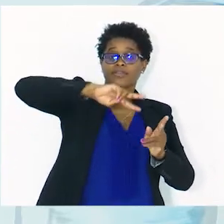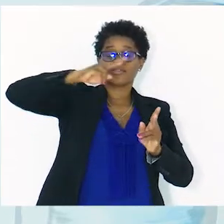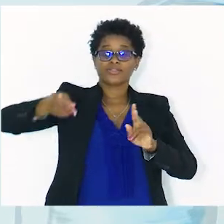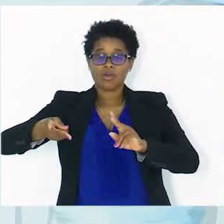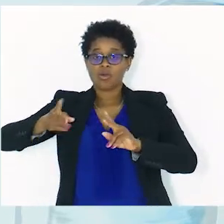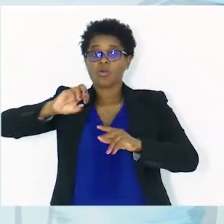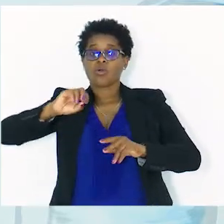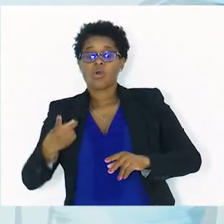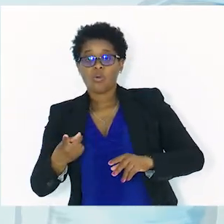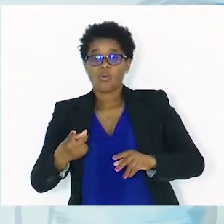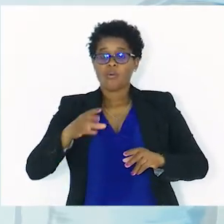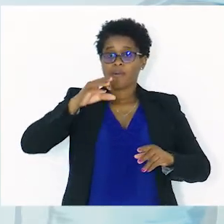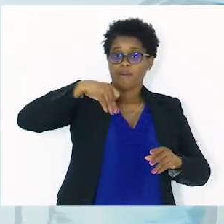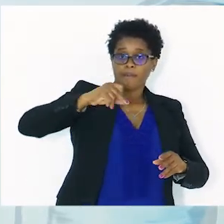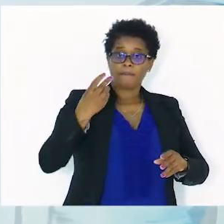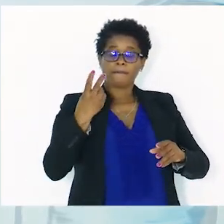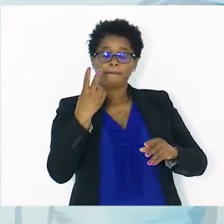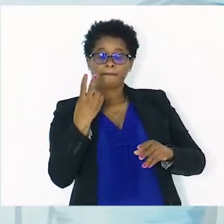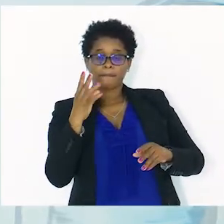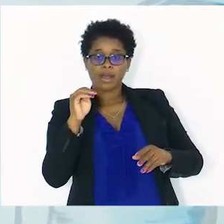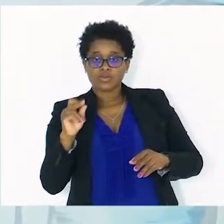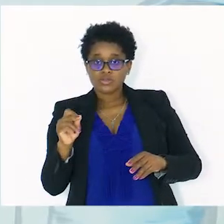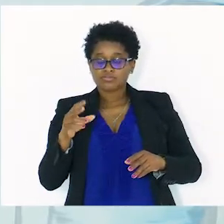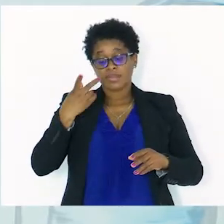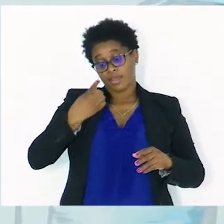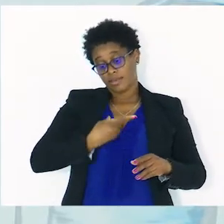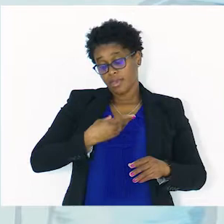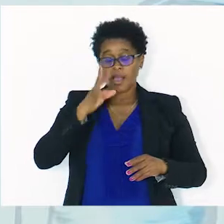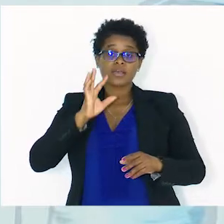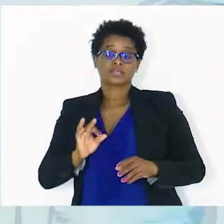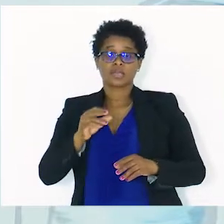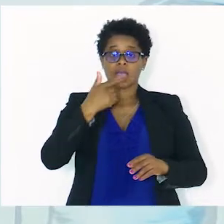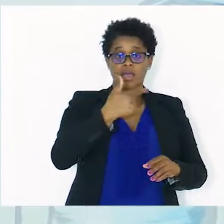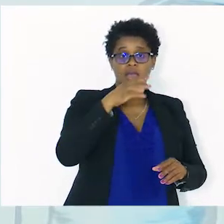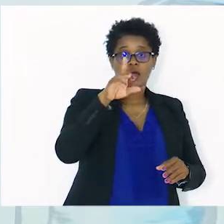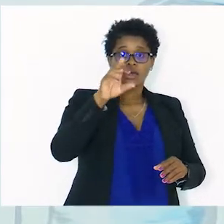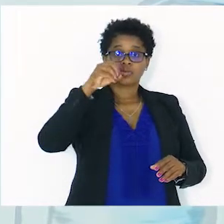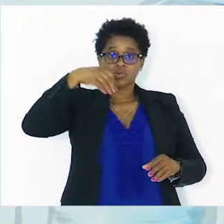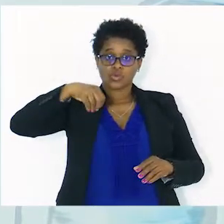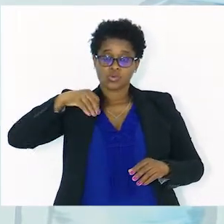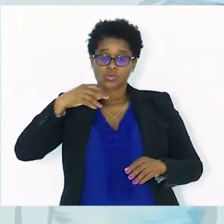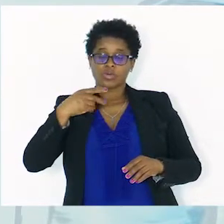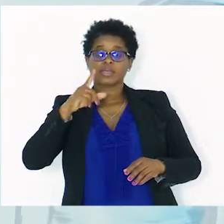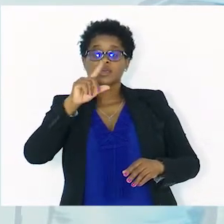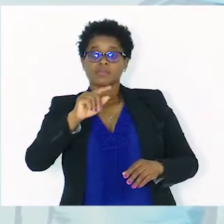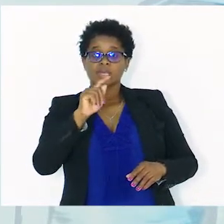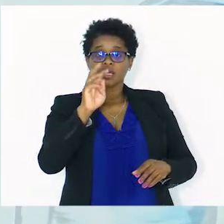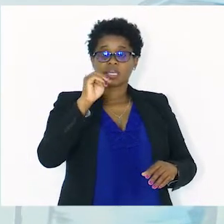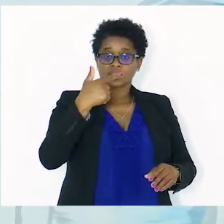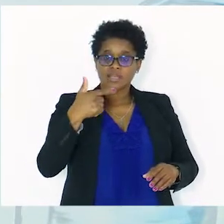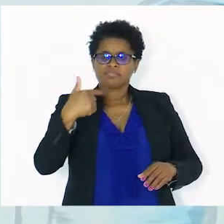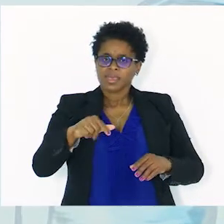Então, sendo assim, entre a troposfera e a estratosfera existe a